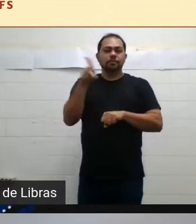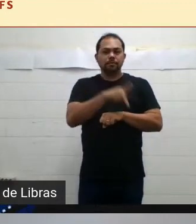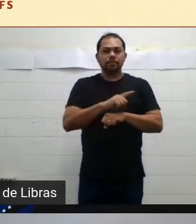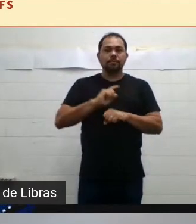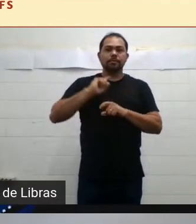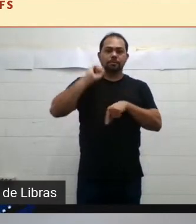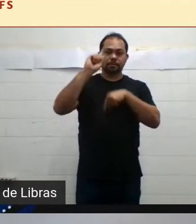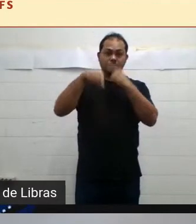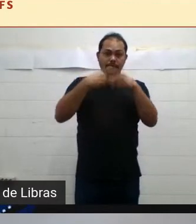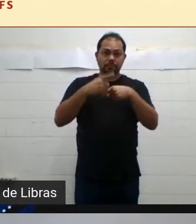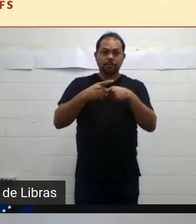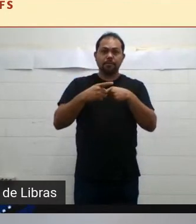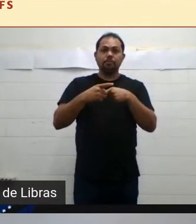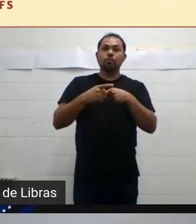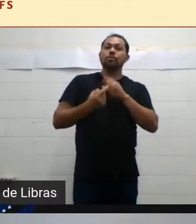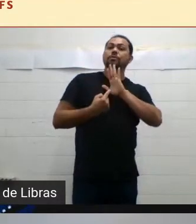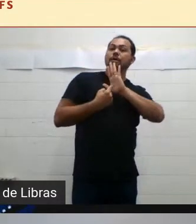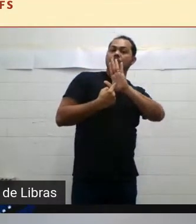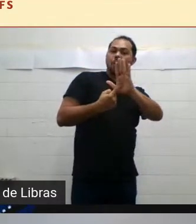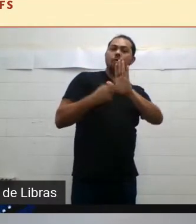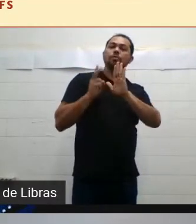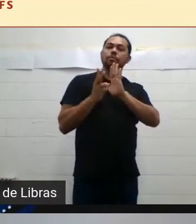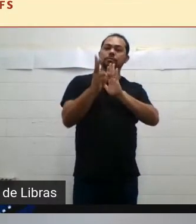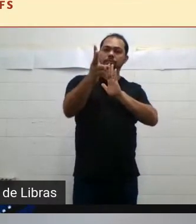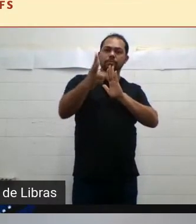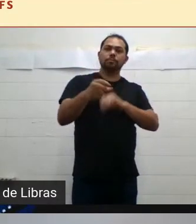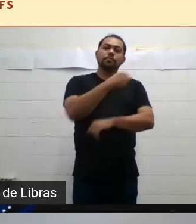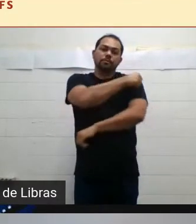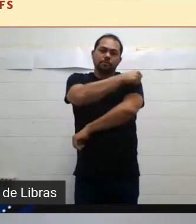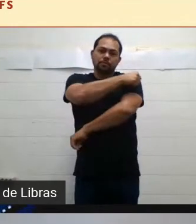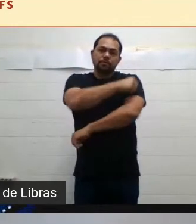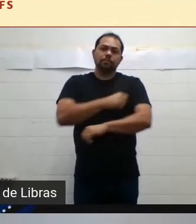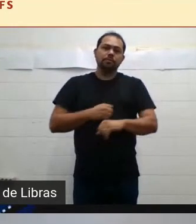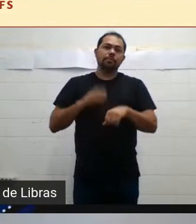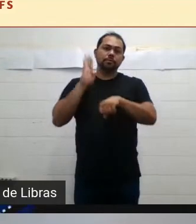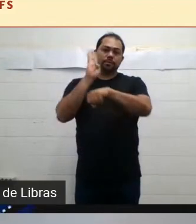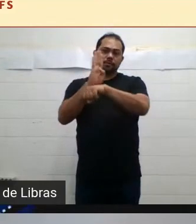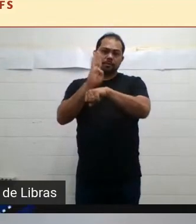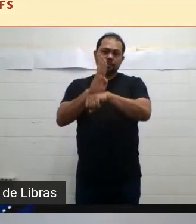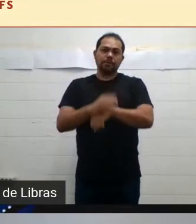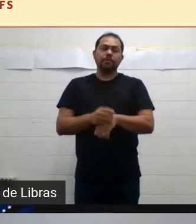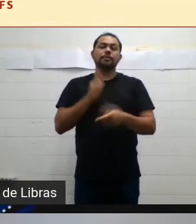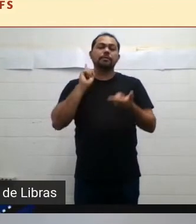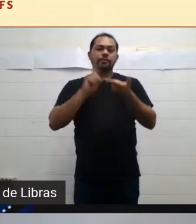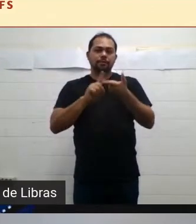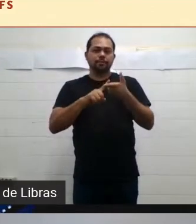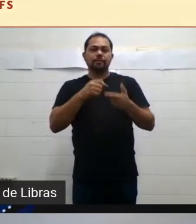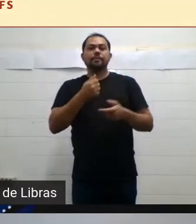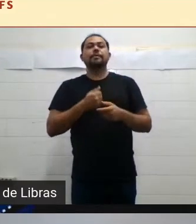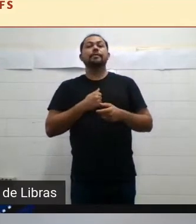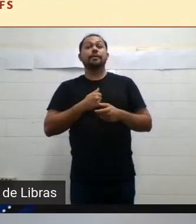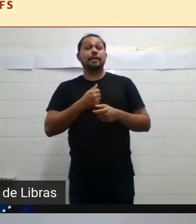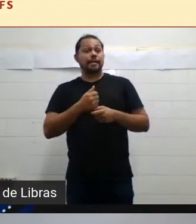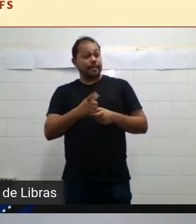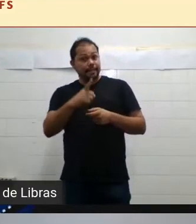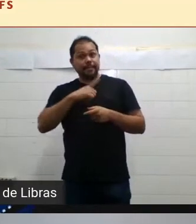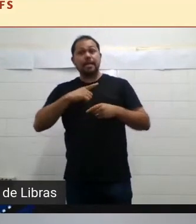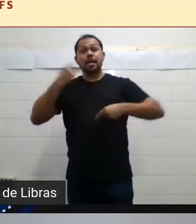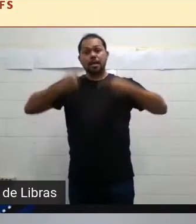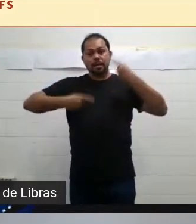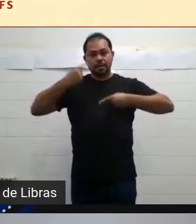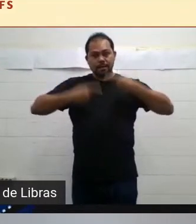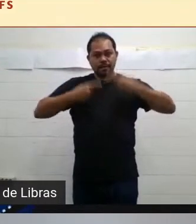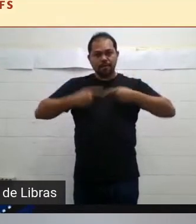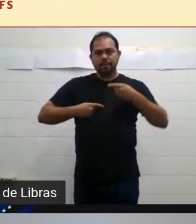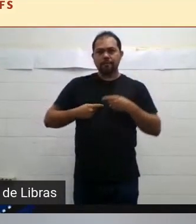novamente com a mostra de produtos educacionais. E à tarde também teremos uma segunda mesa redonda sobre perspectivas